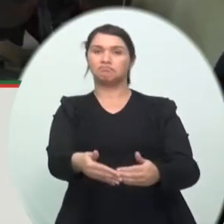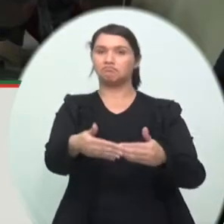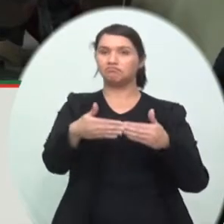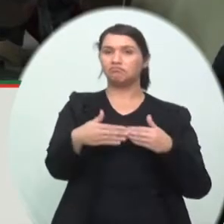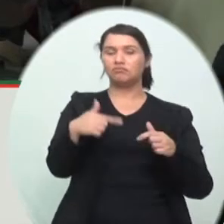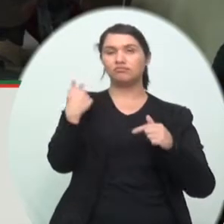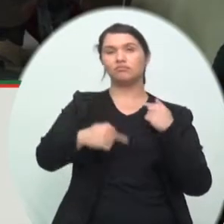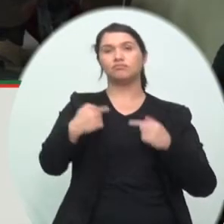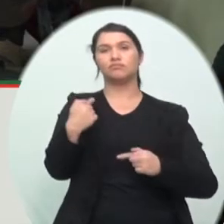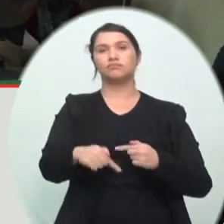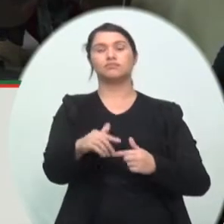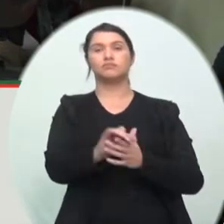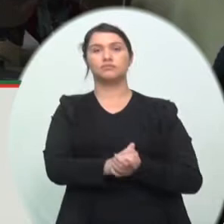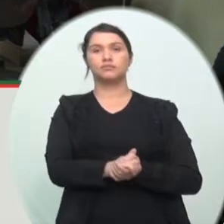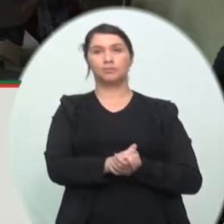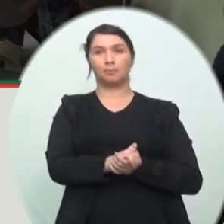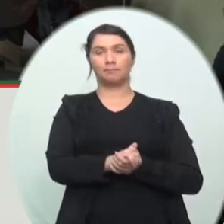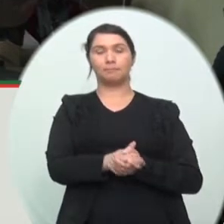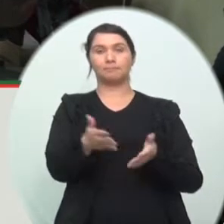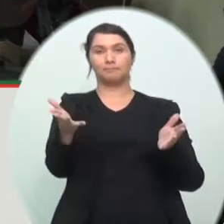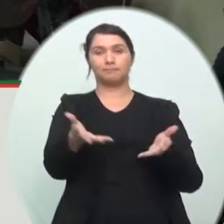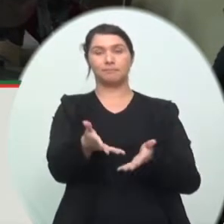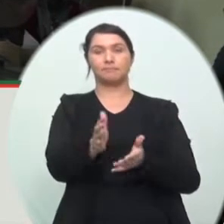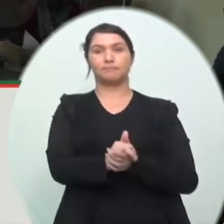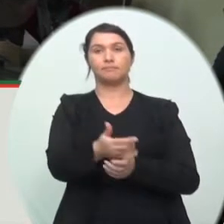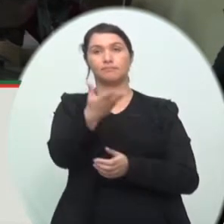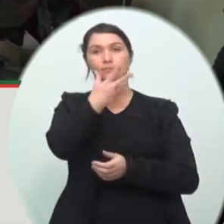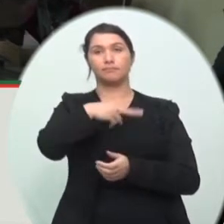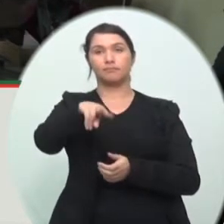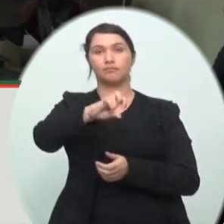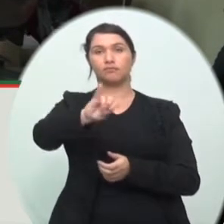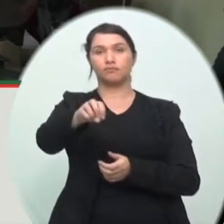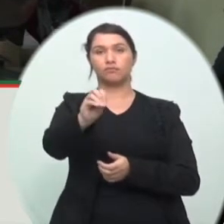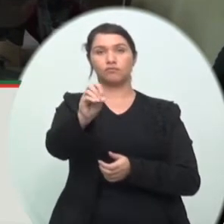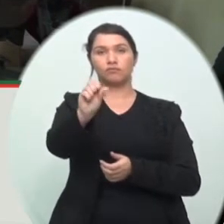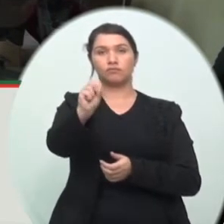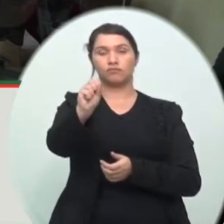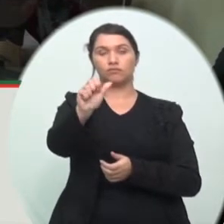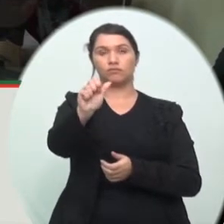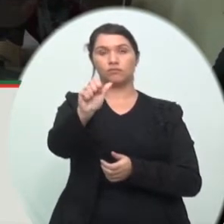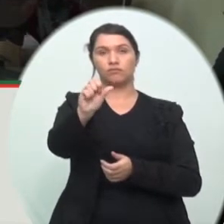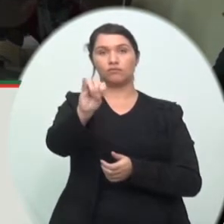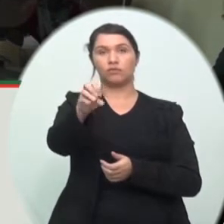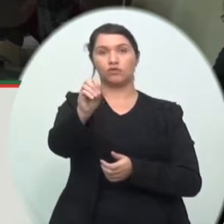está em discussão. Com a palavra, o vereador João Batista Beló.